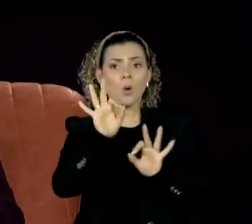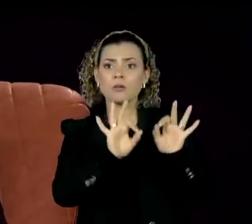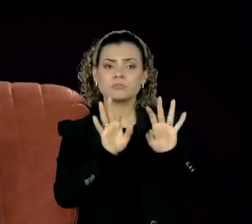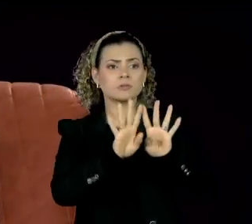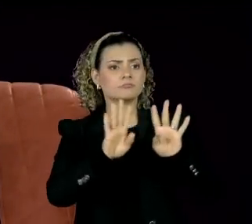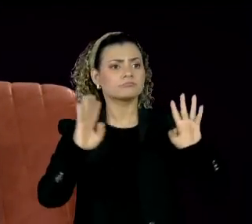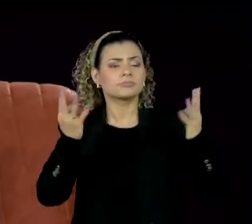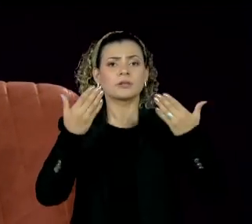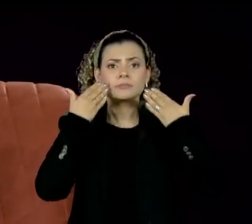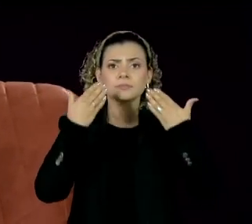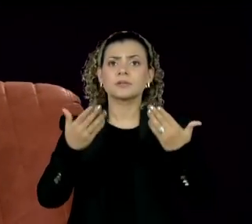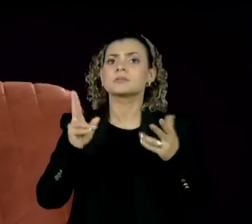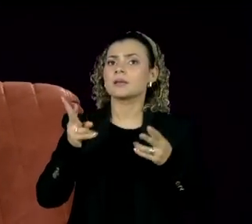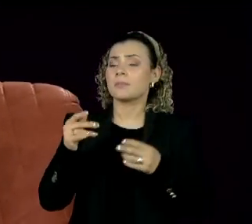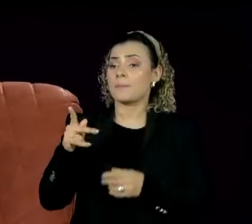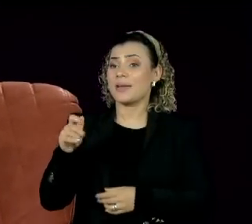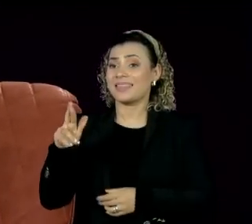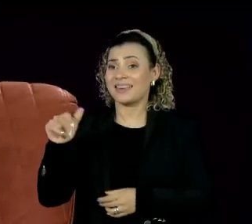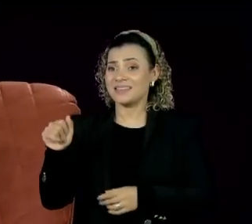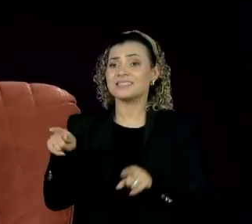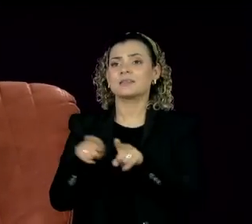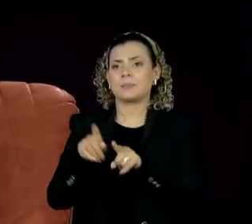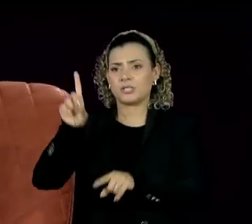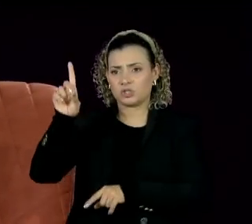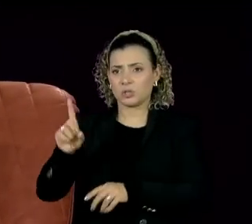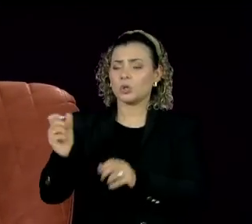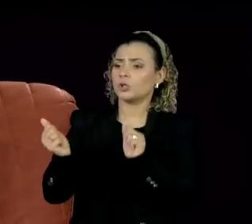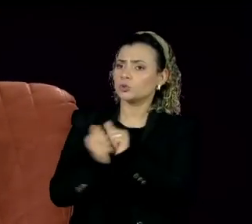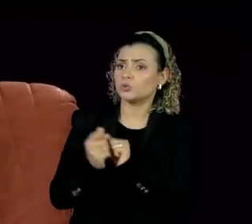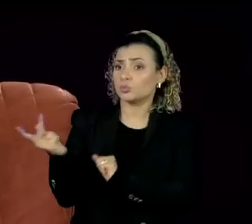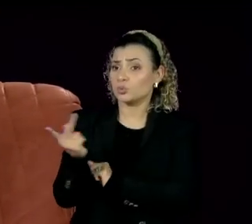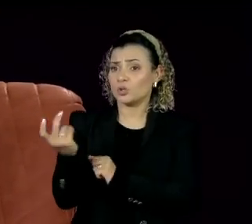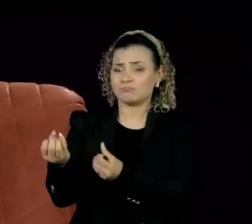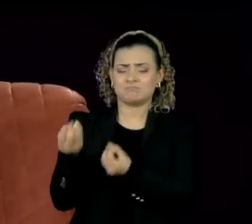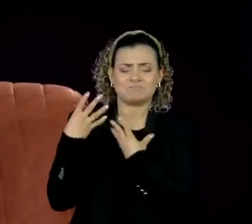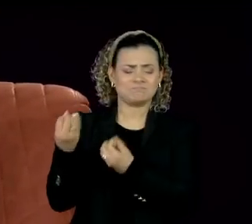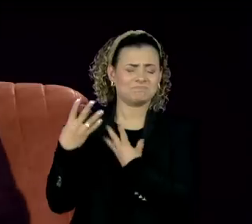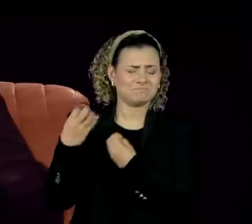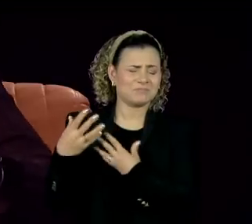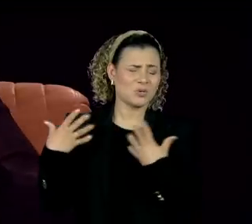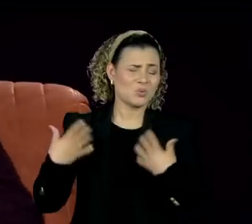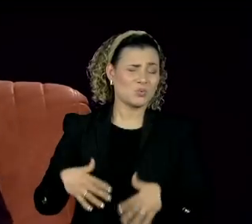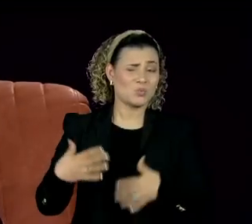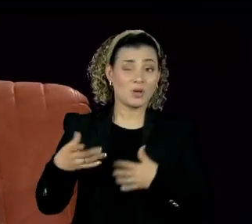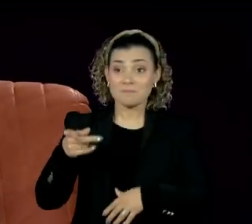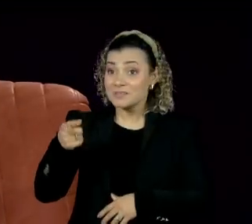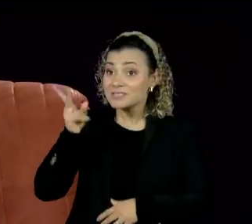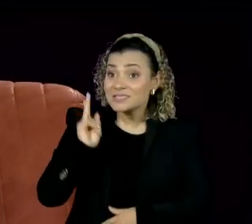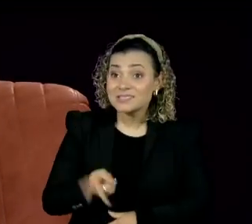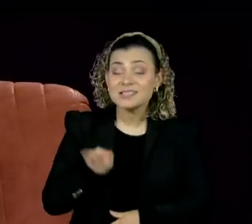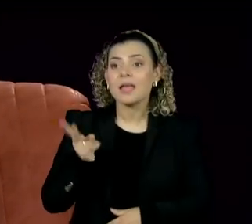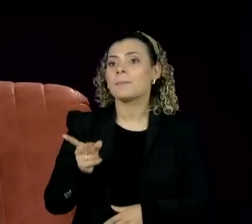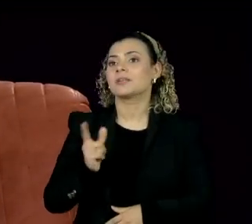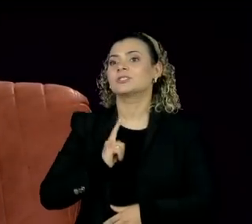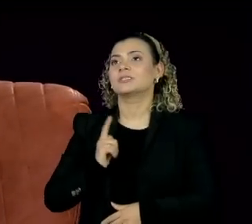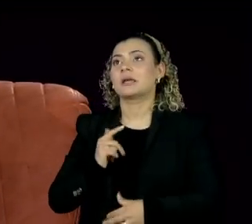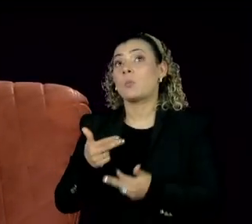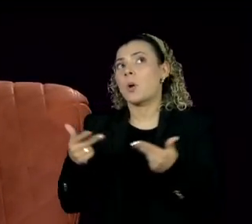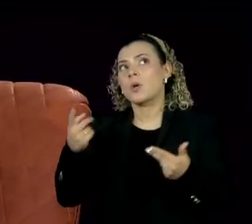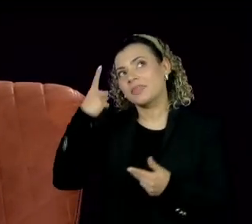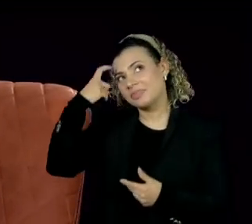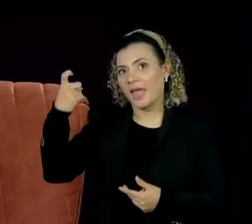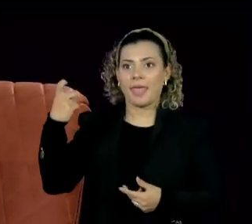Aprendi muito com o Evandro e com a Patrícia Travassos, que era a diretora, né, do espetáculo. O Evandro tinha sempre alguma